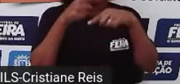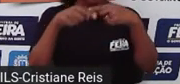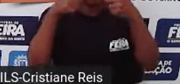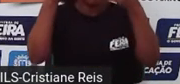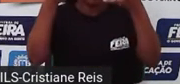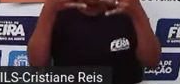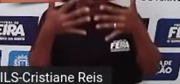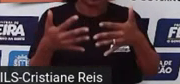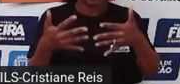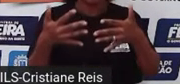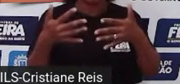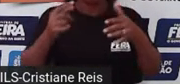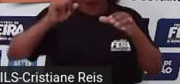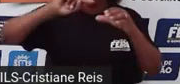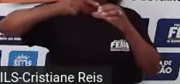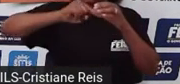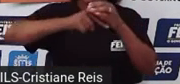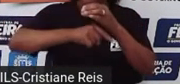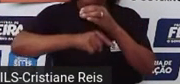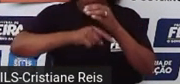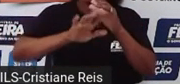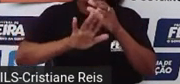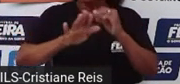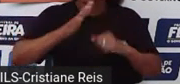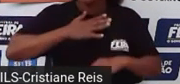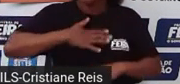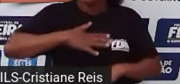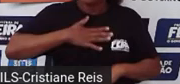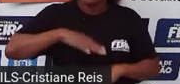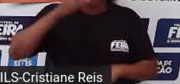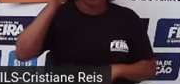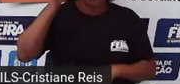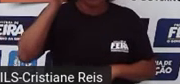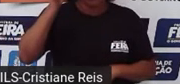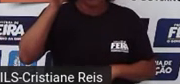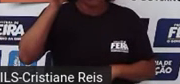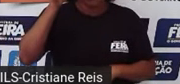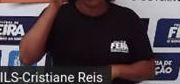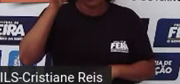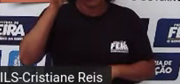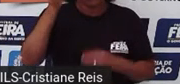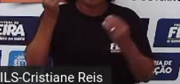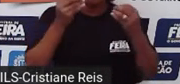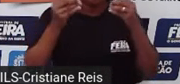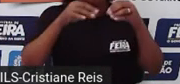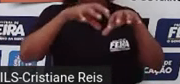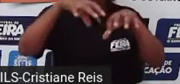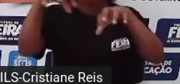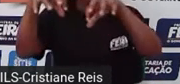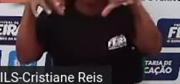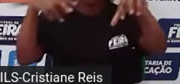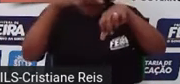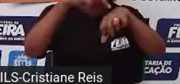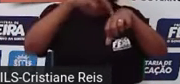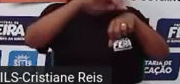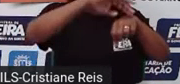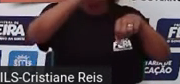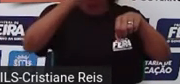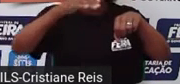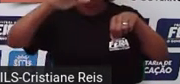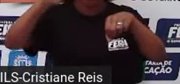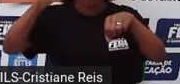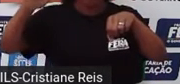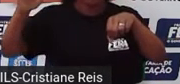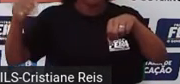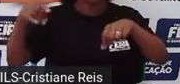também eu vou matar muita curiosidade EA geografia e botar muitas várias elevadas as montanhas Então